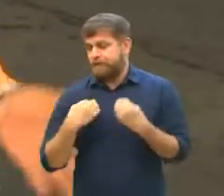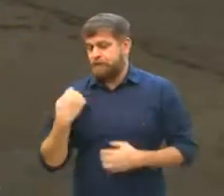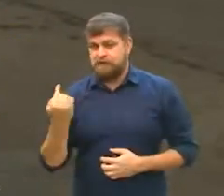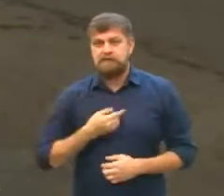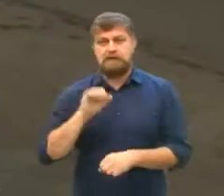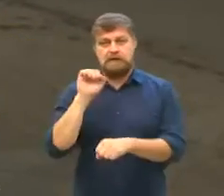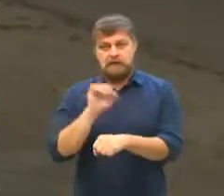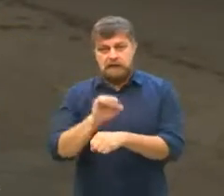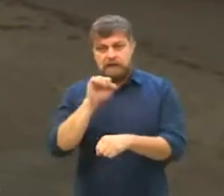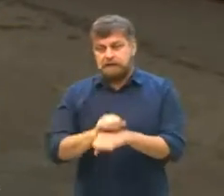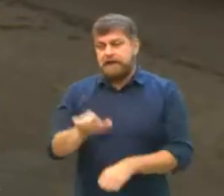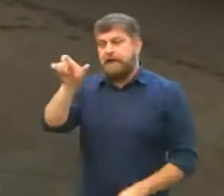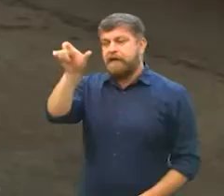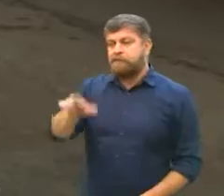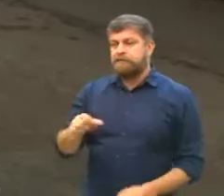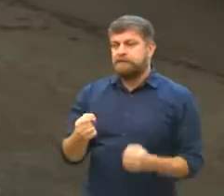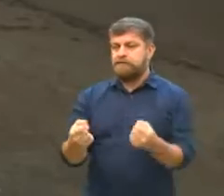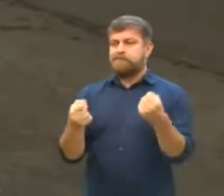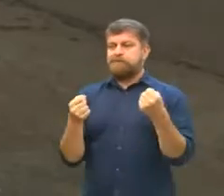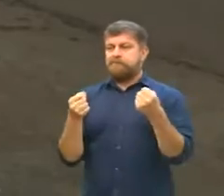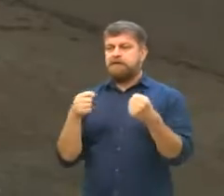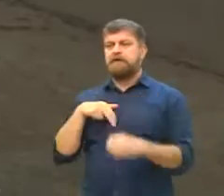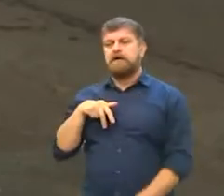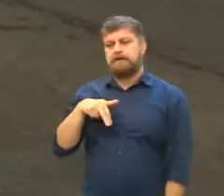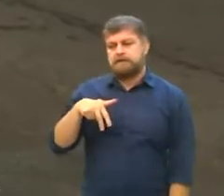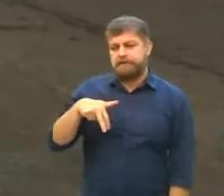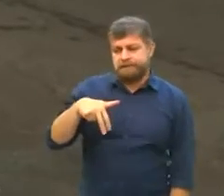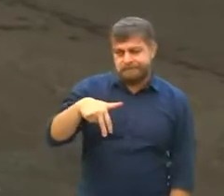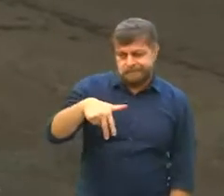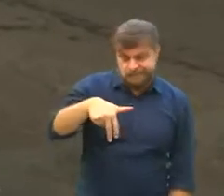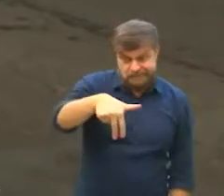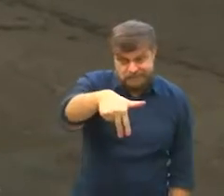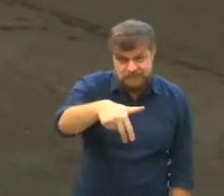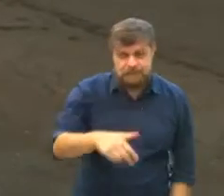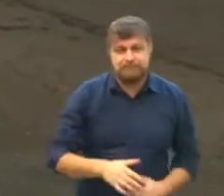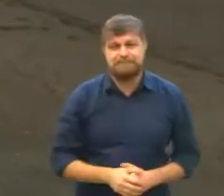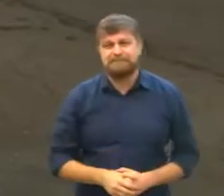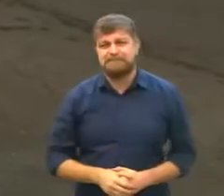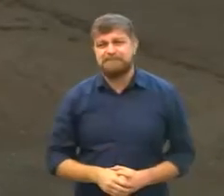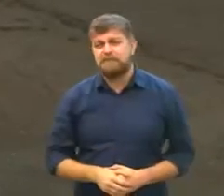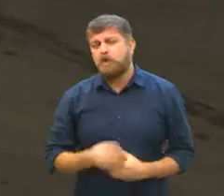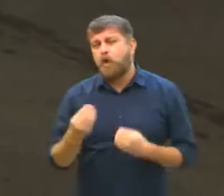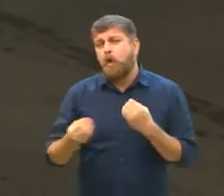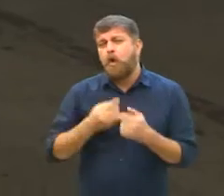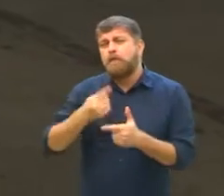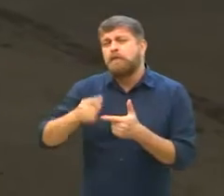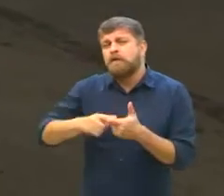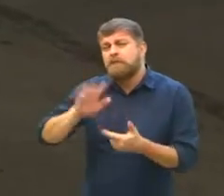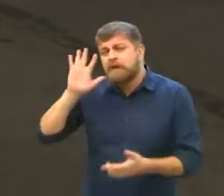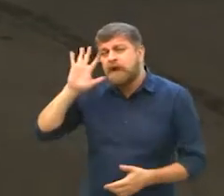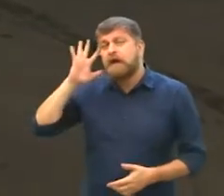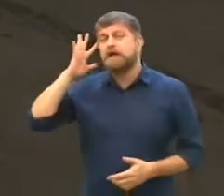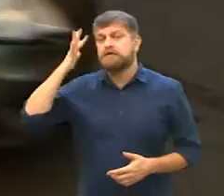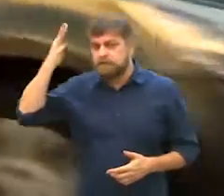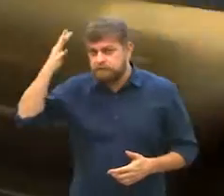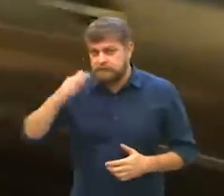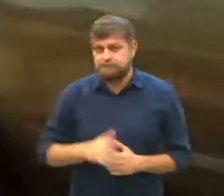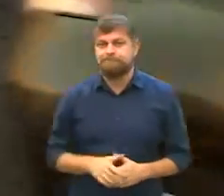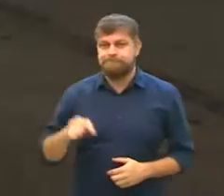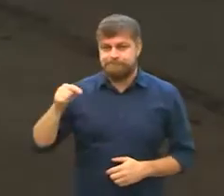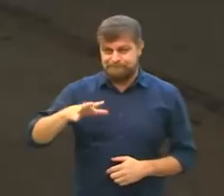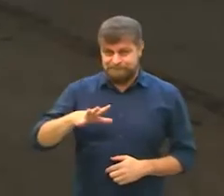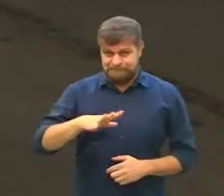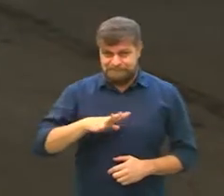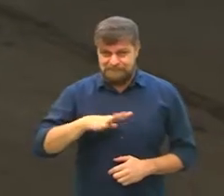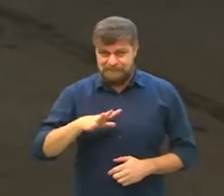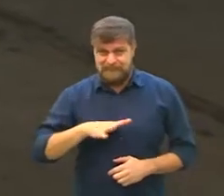gente que é pedestre, né? Tem que esperar a boa vontade do pessoal, deixar a gente passar. E para resolver o problema